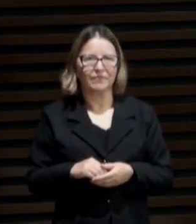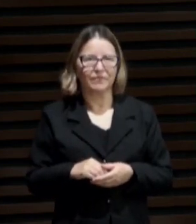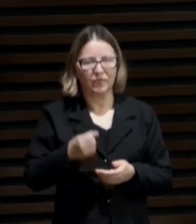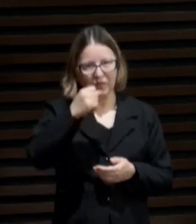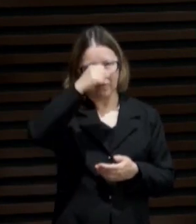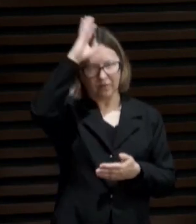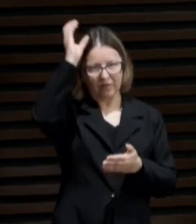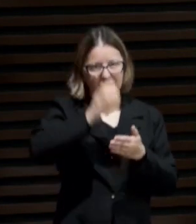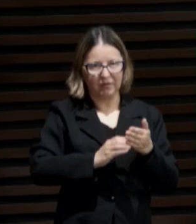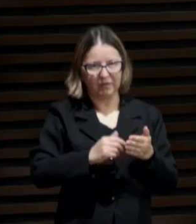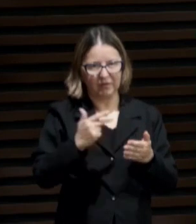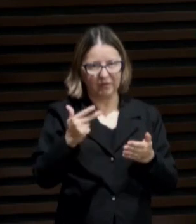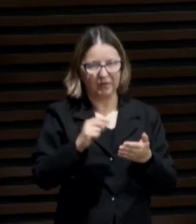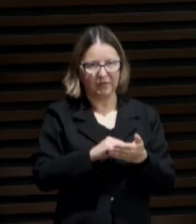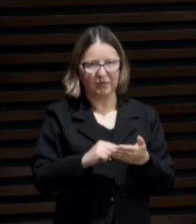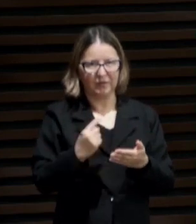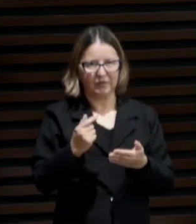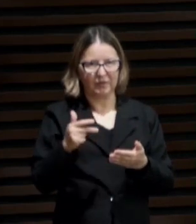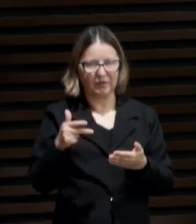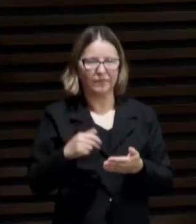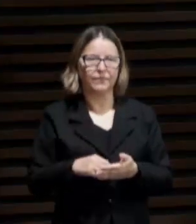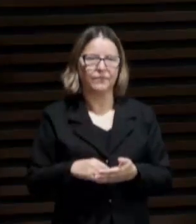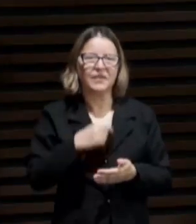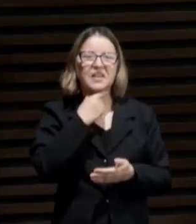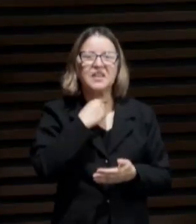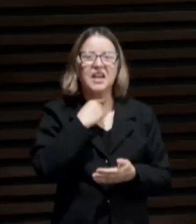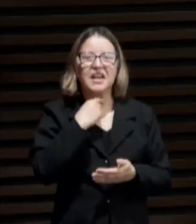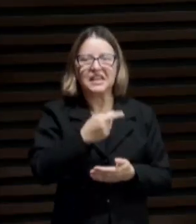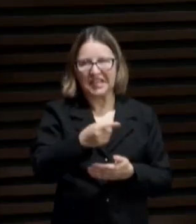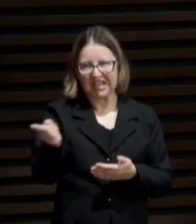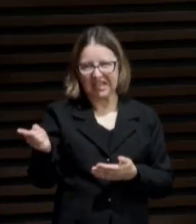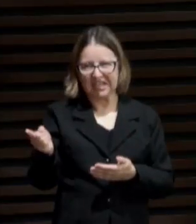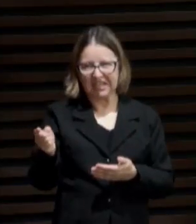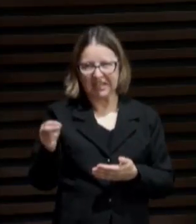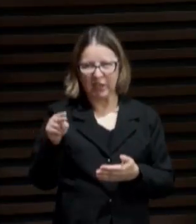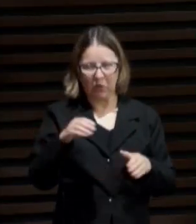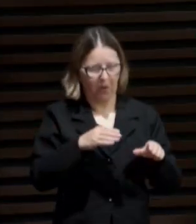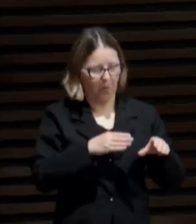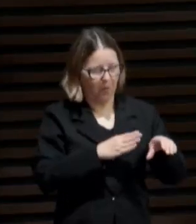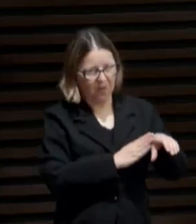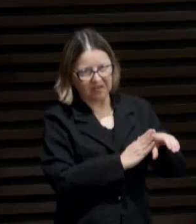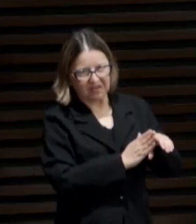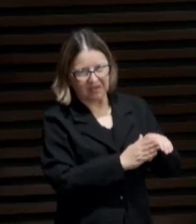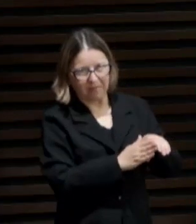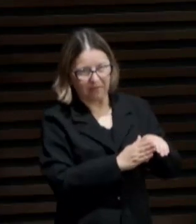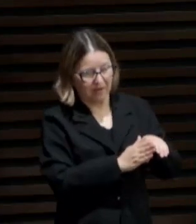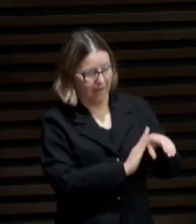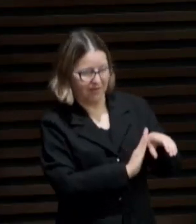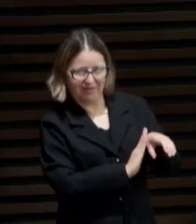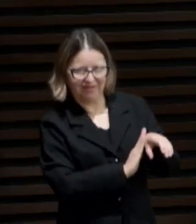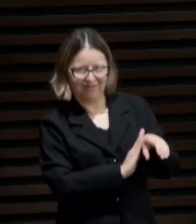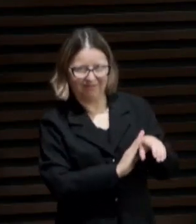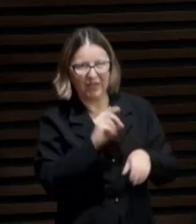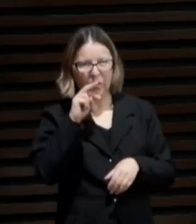Romanos 3, 13 e 14. A garganta deles é um sepulcro aberto. E